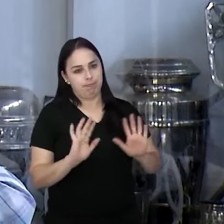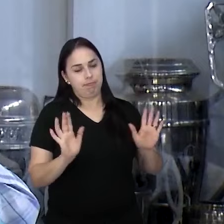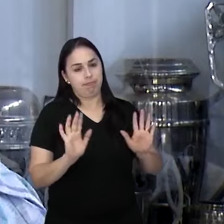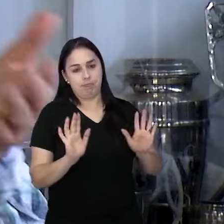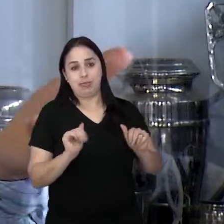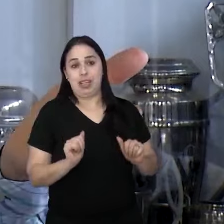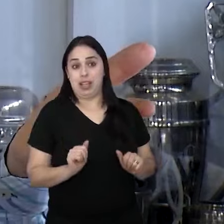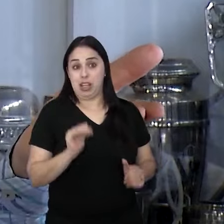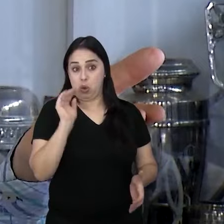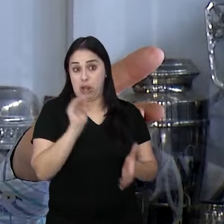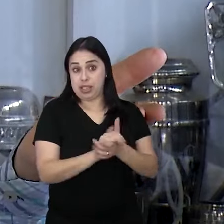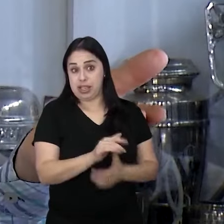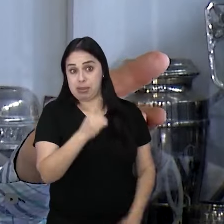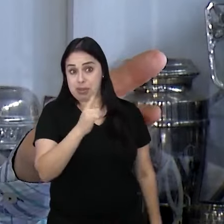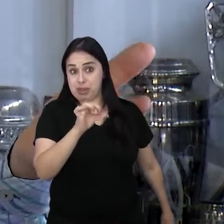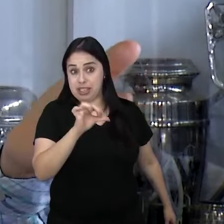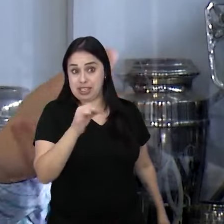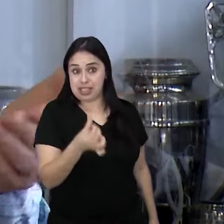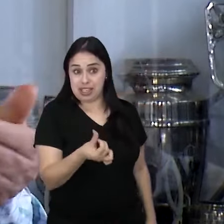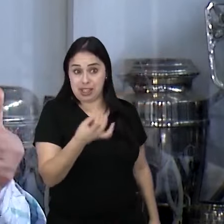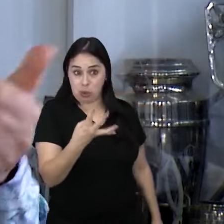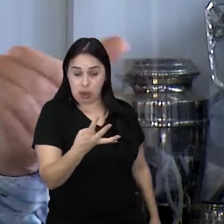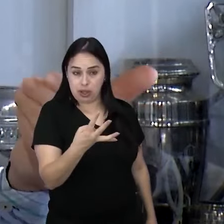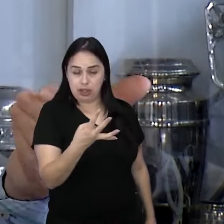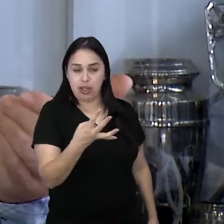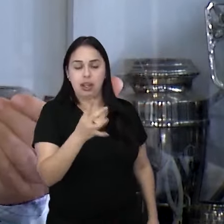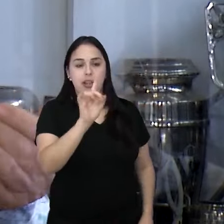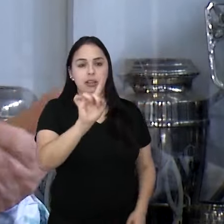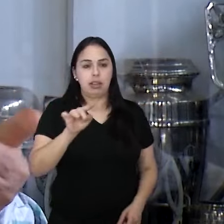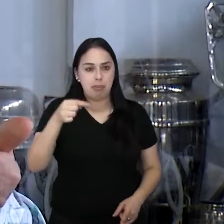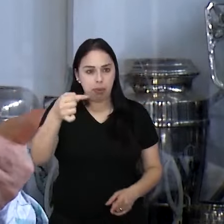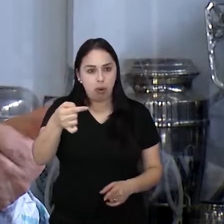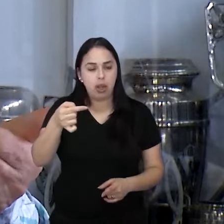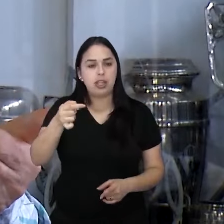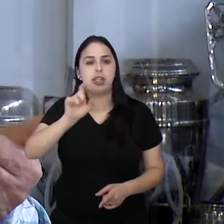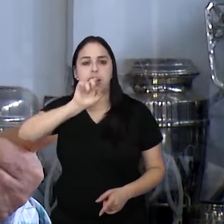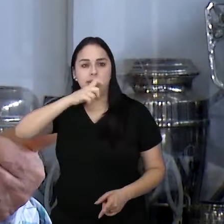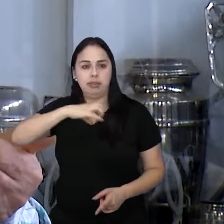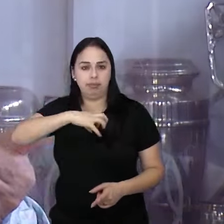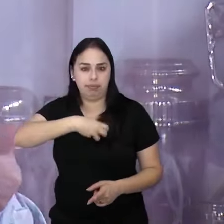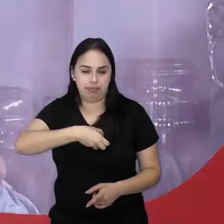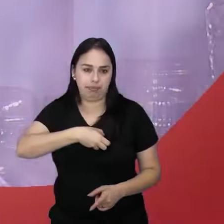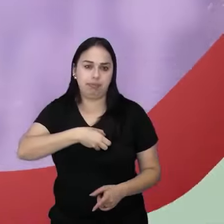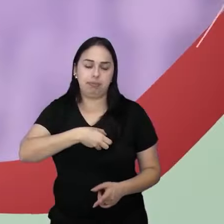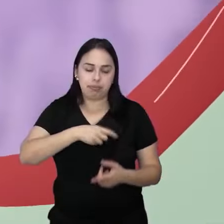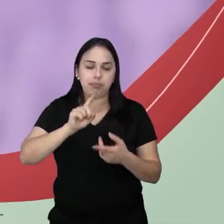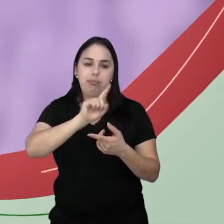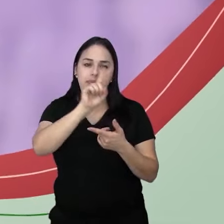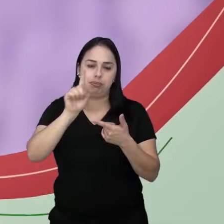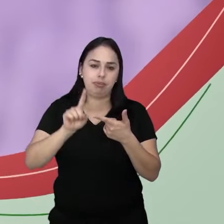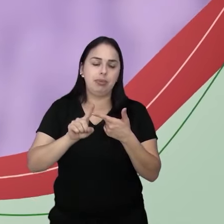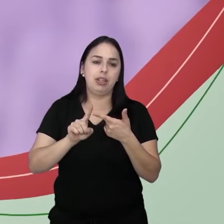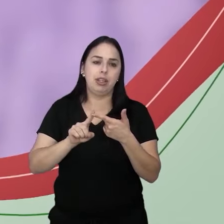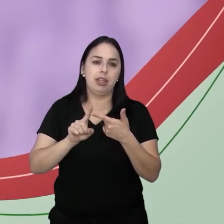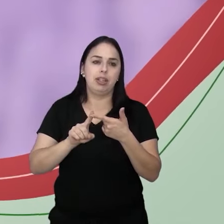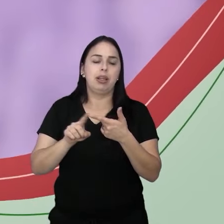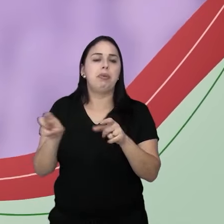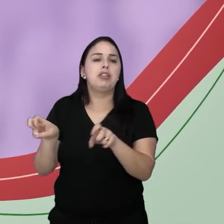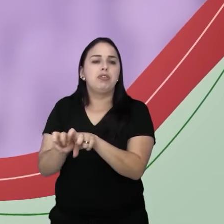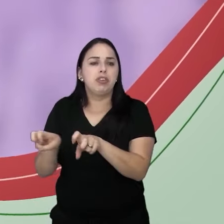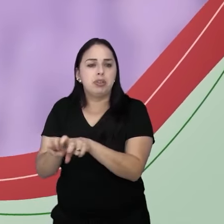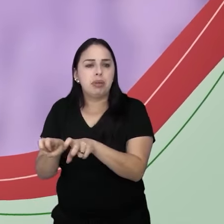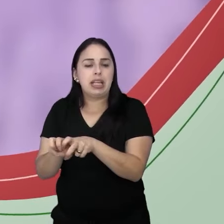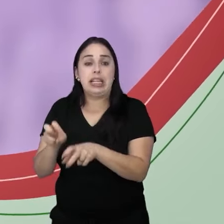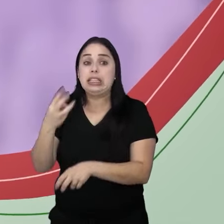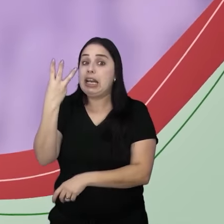ainda eu casei em 64, ainda joguei pelo São José, campeão da terceira ainda. Aí fui campeão do futebol de